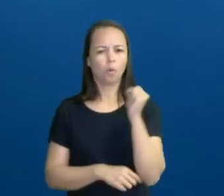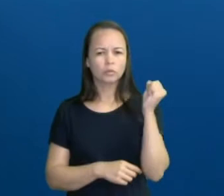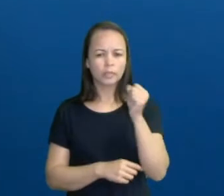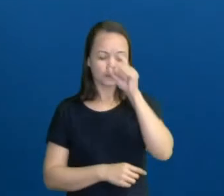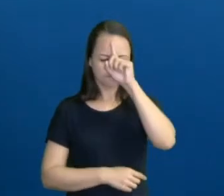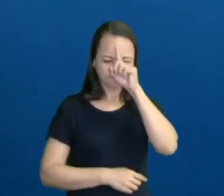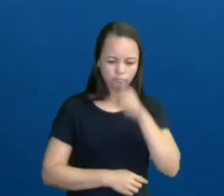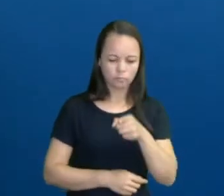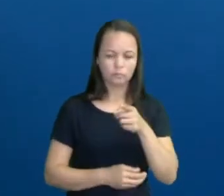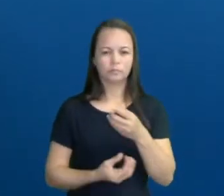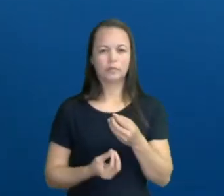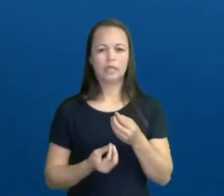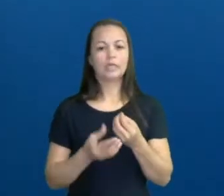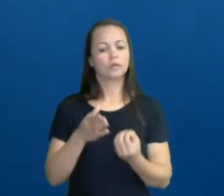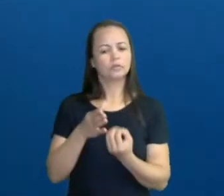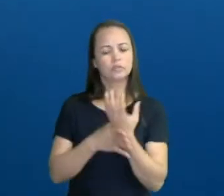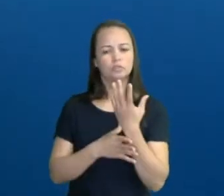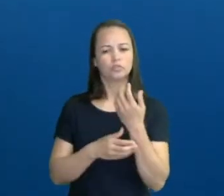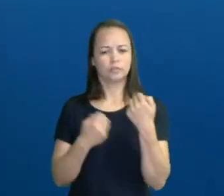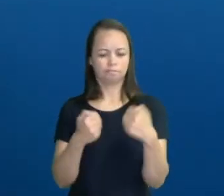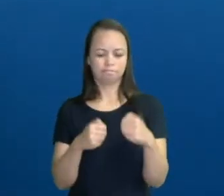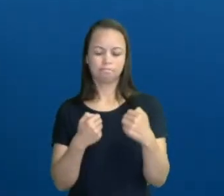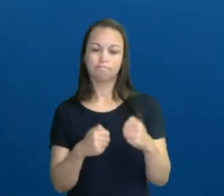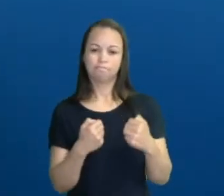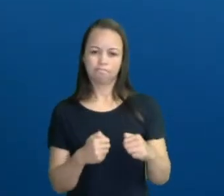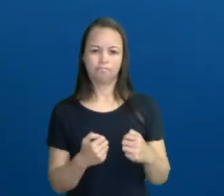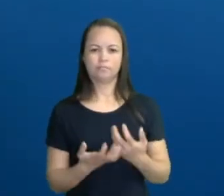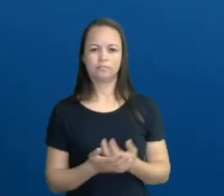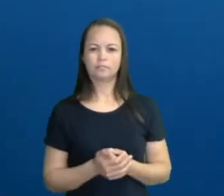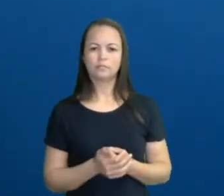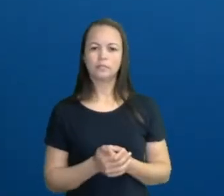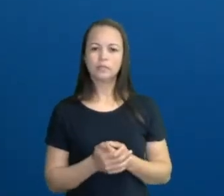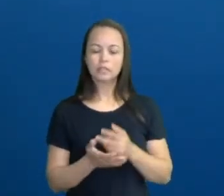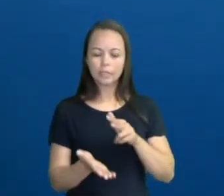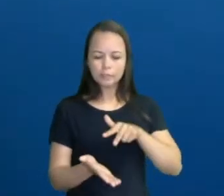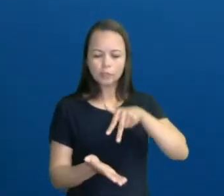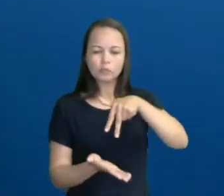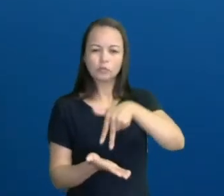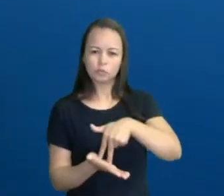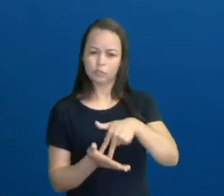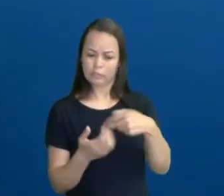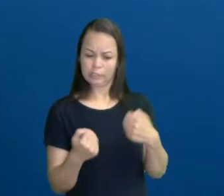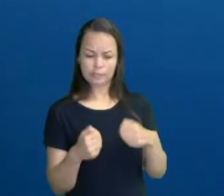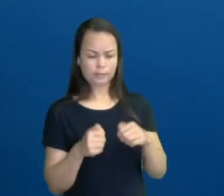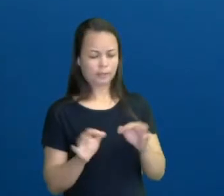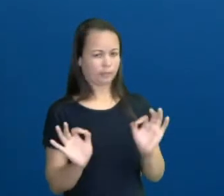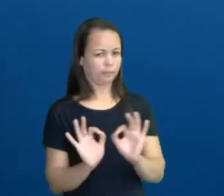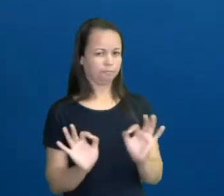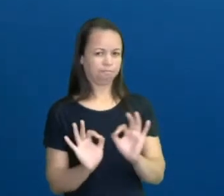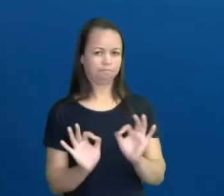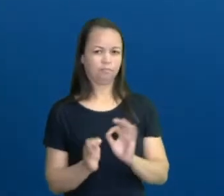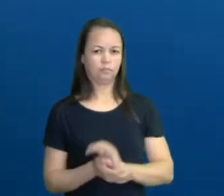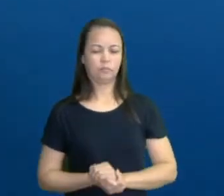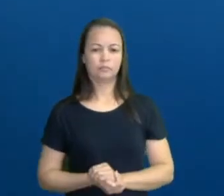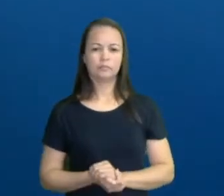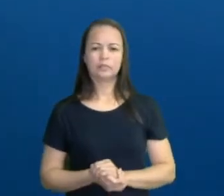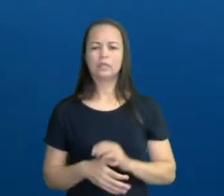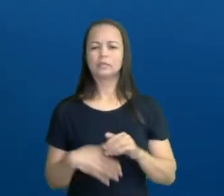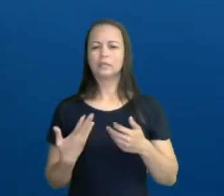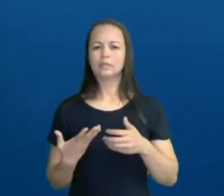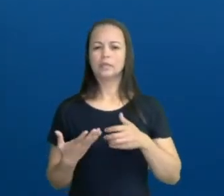ele surge dessa necessidade, ele não ascende, ele não surge da necessidade